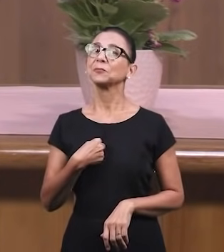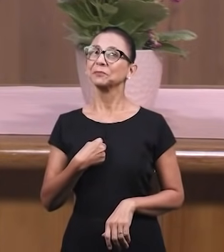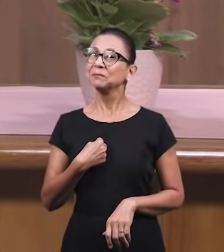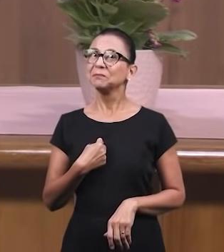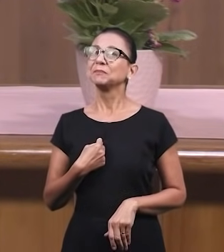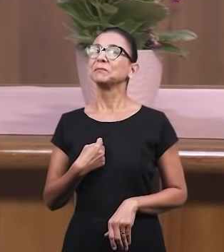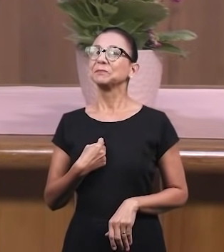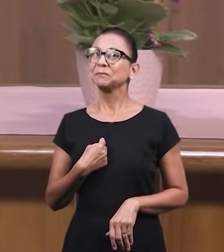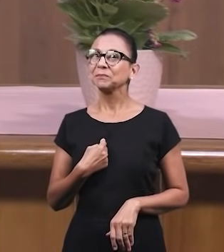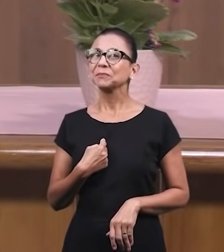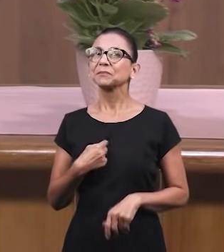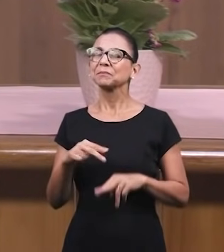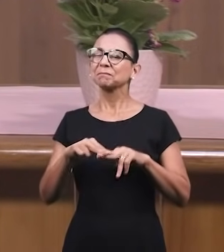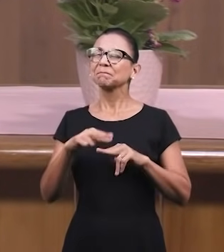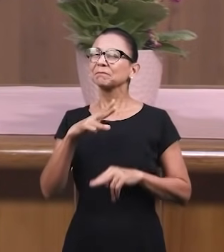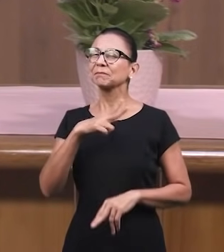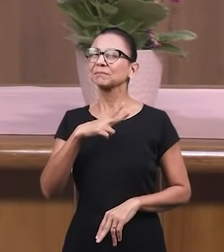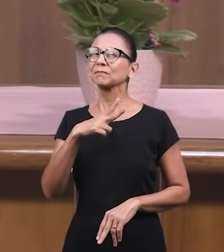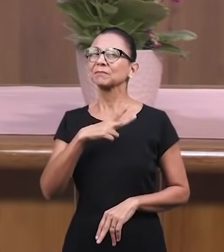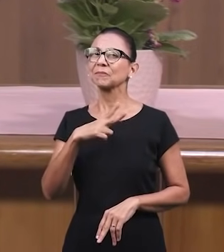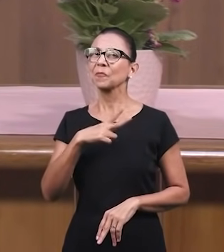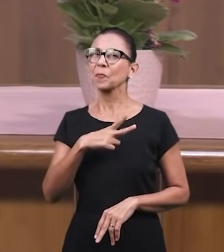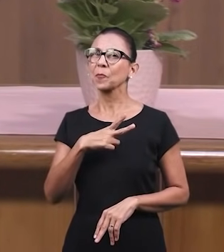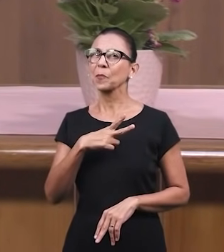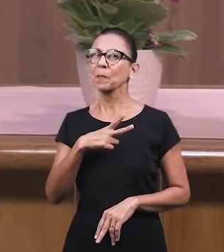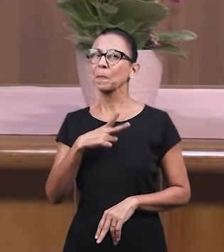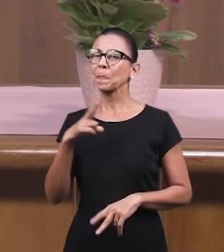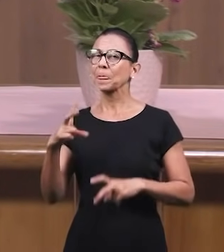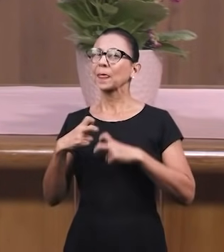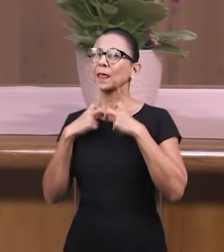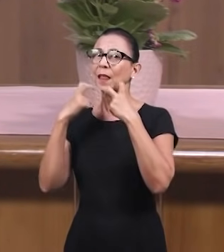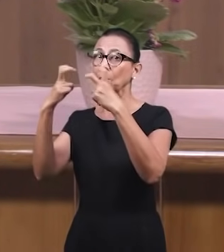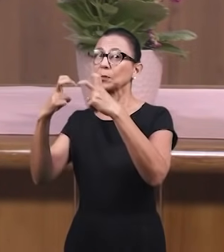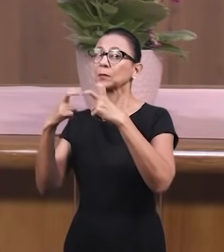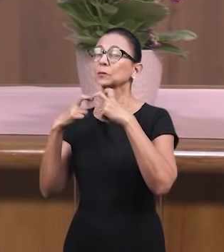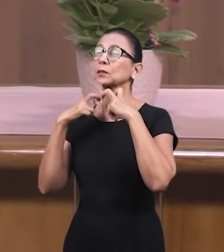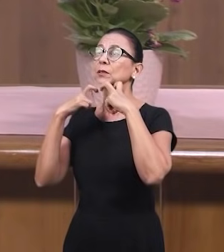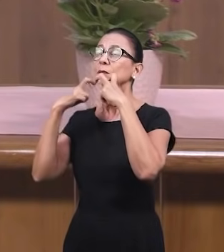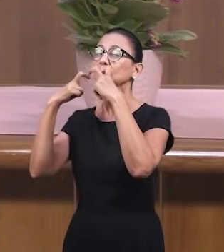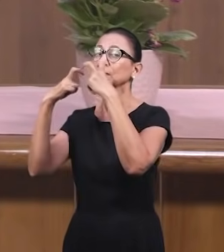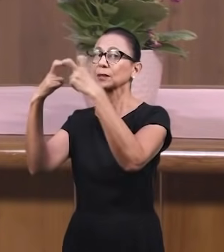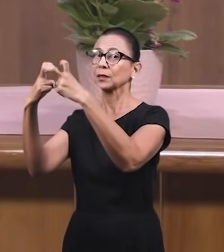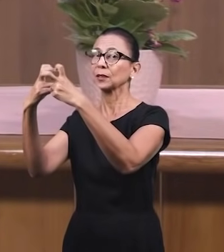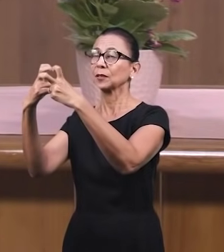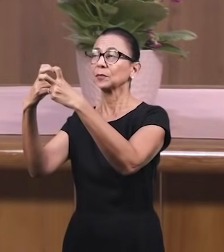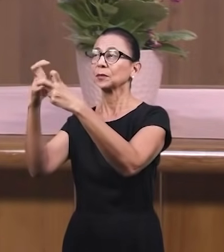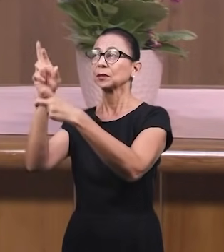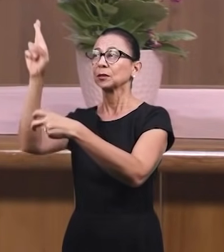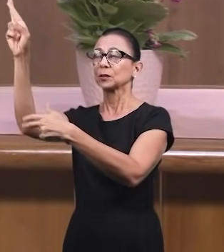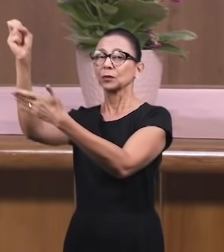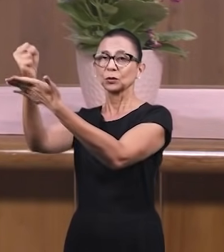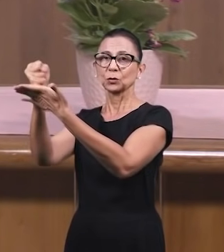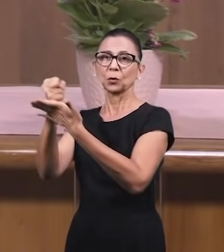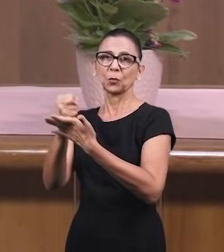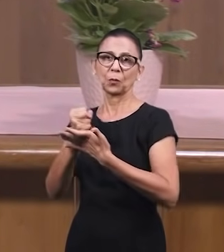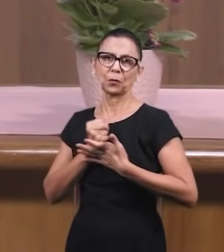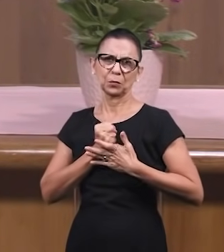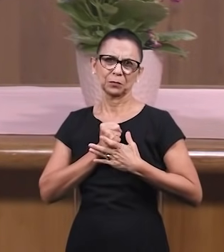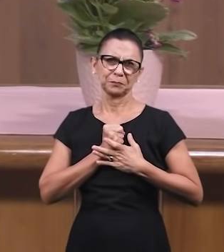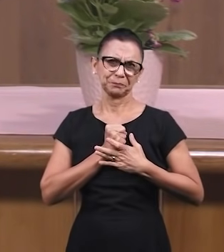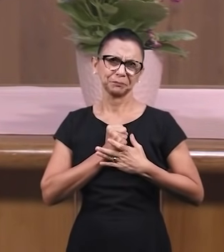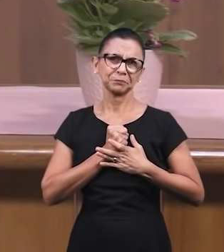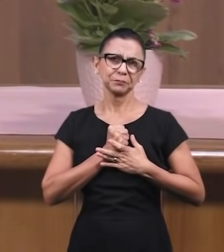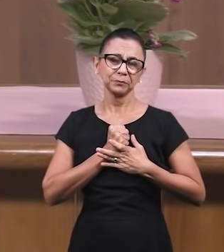que se aproxima de nós, que ouve o nosso clamor, e ele pede então, Pedro pede então a